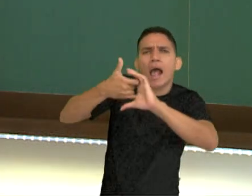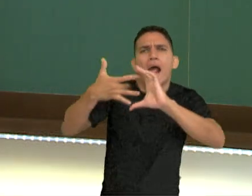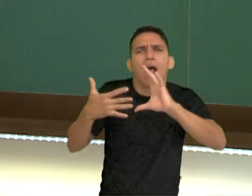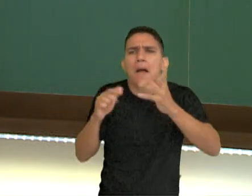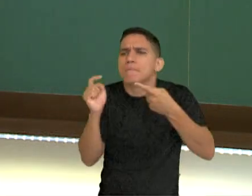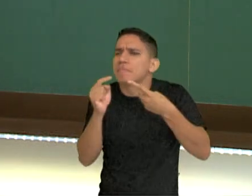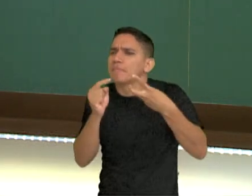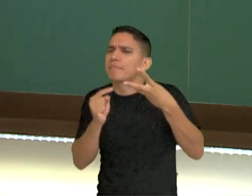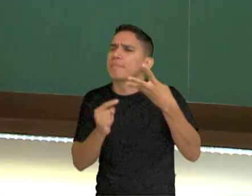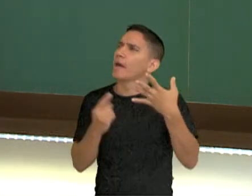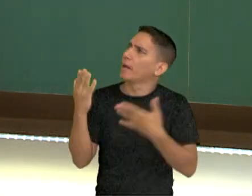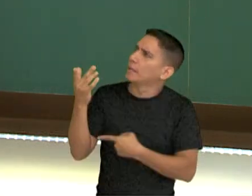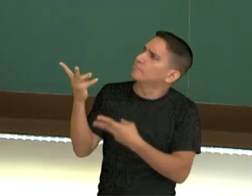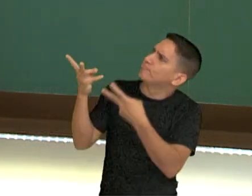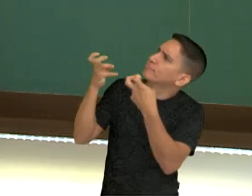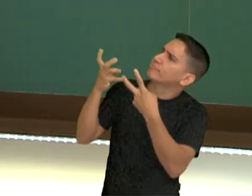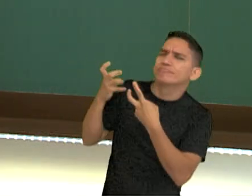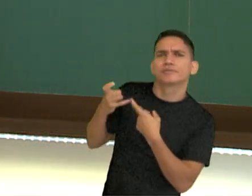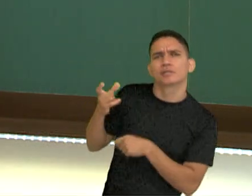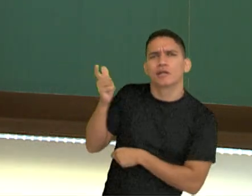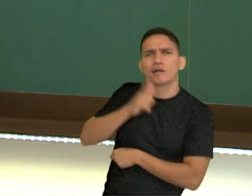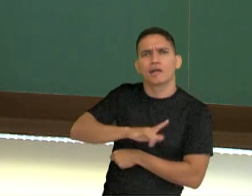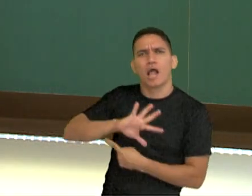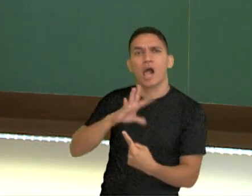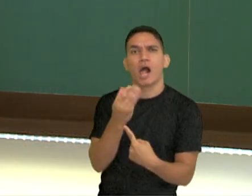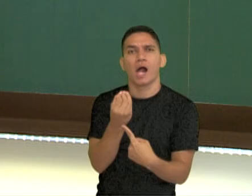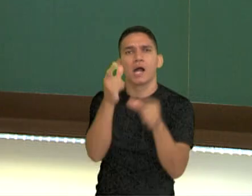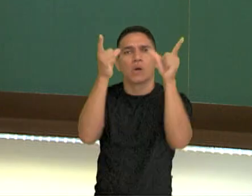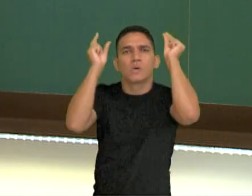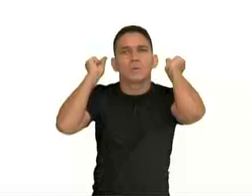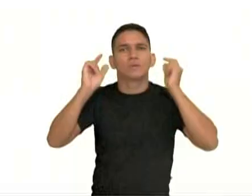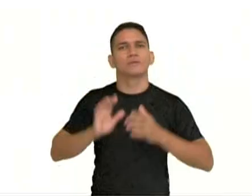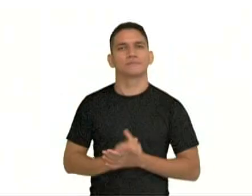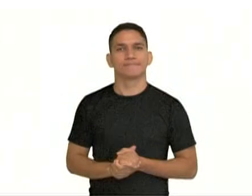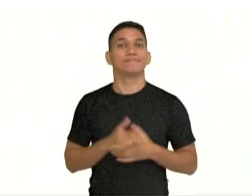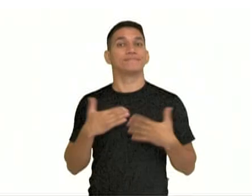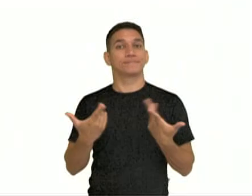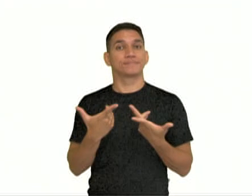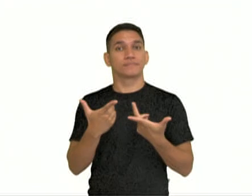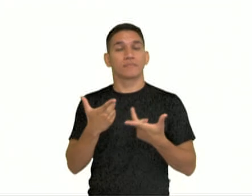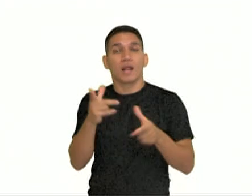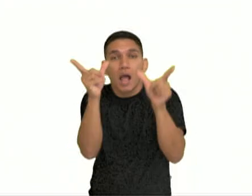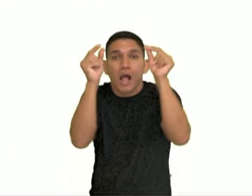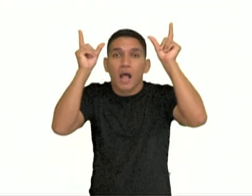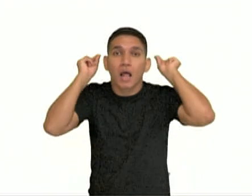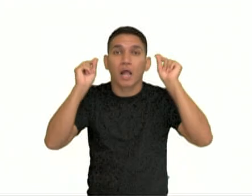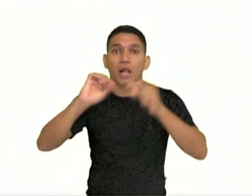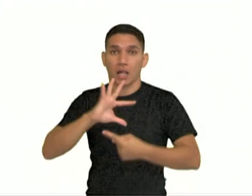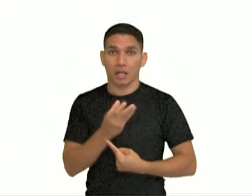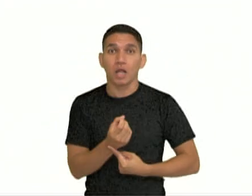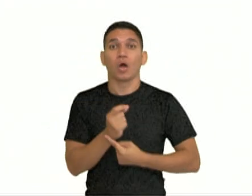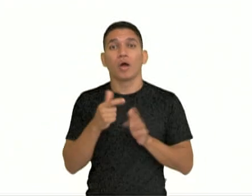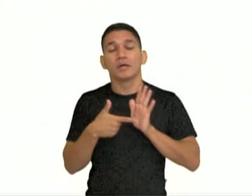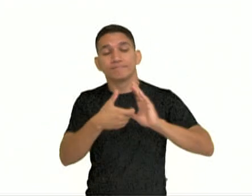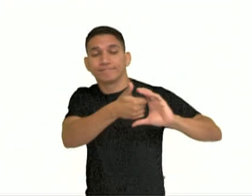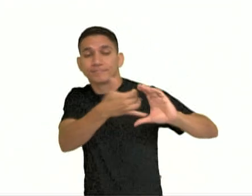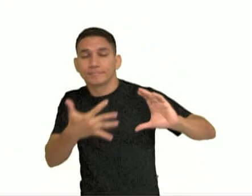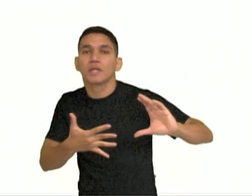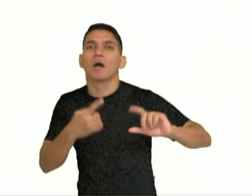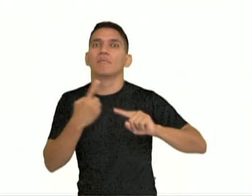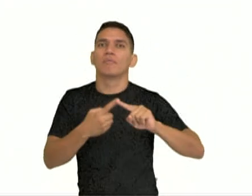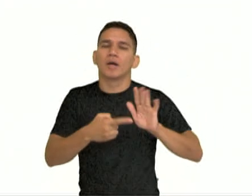as características que podemos destacar da arte helênica? Então, o helenismo caracterizou-se por apresentar uma arte